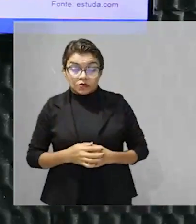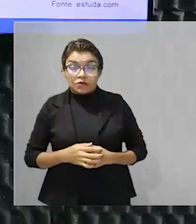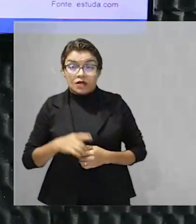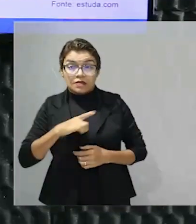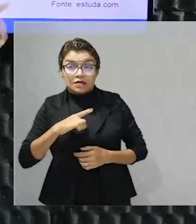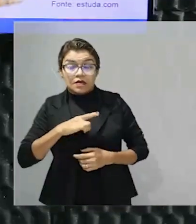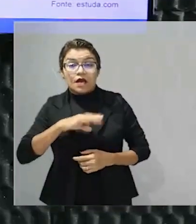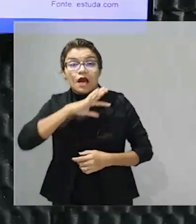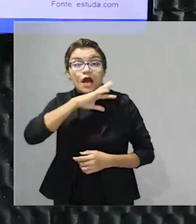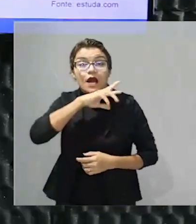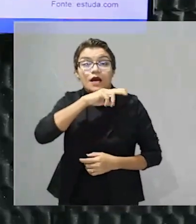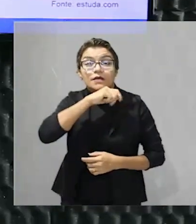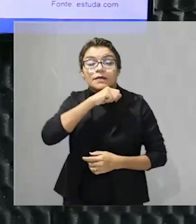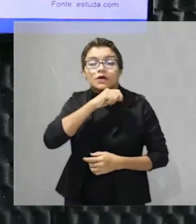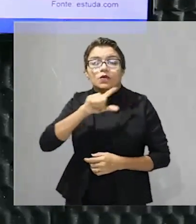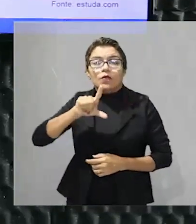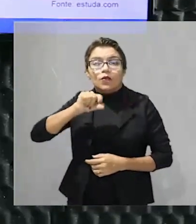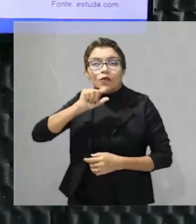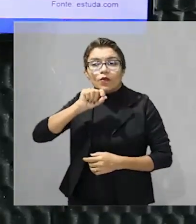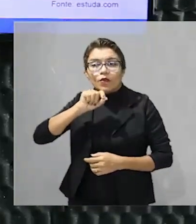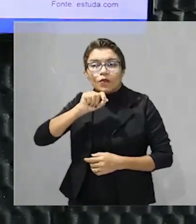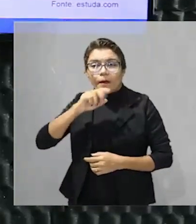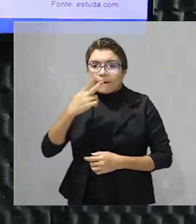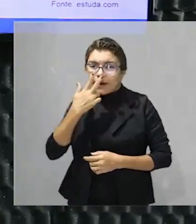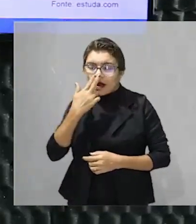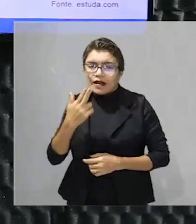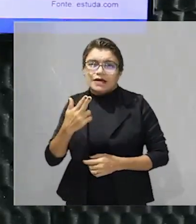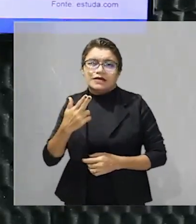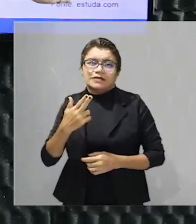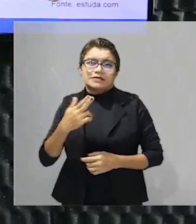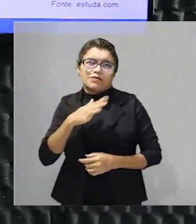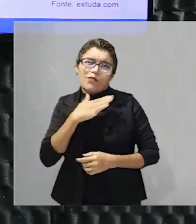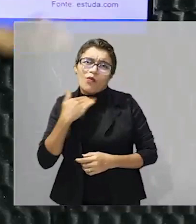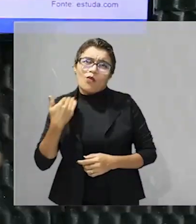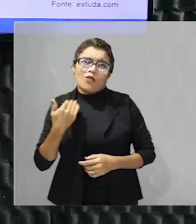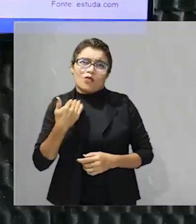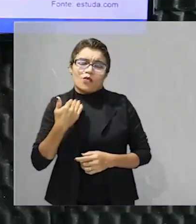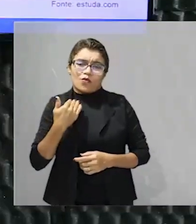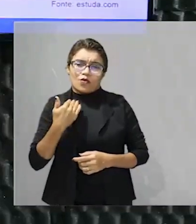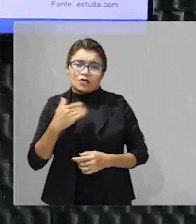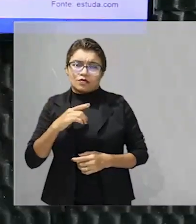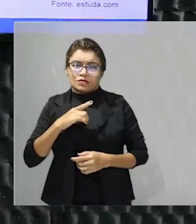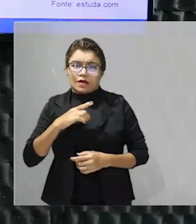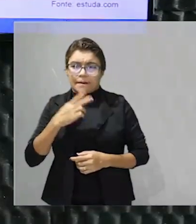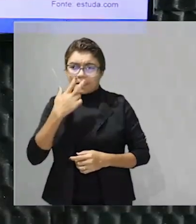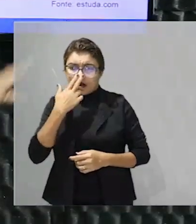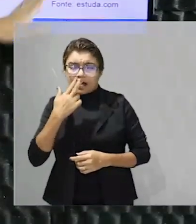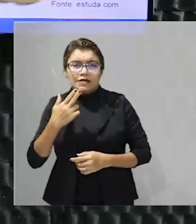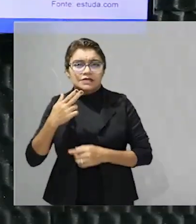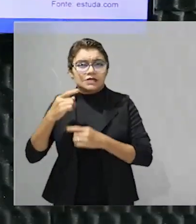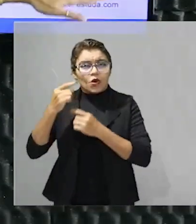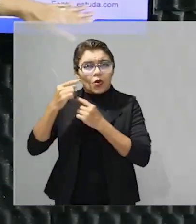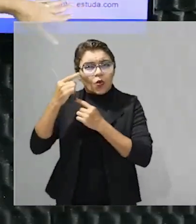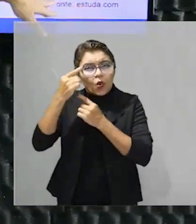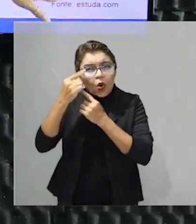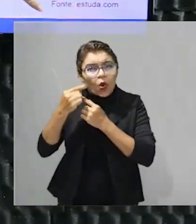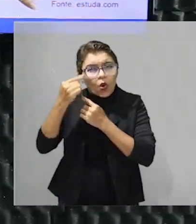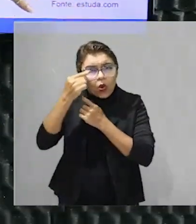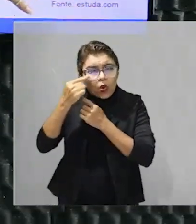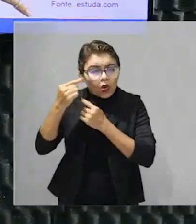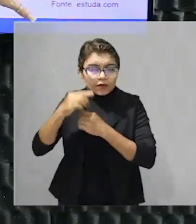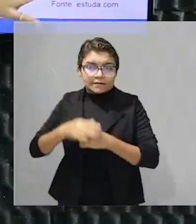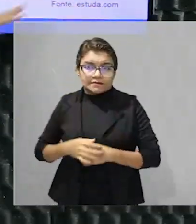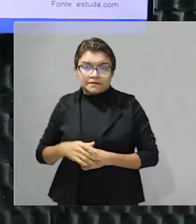de estimação, o animal dele está morto, está de cabeça para baixo, tem uma cruzinha no olho. O potinho